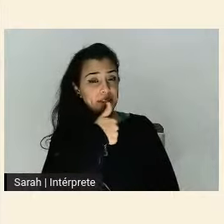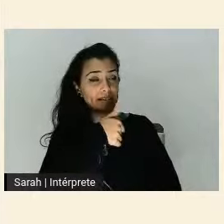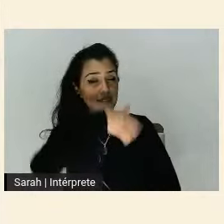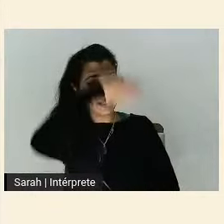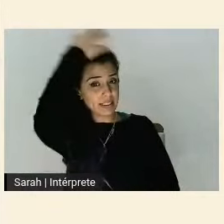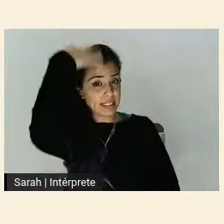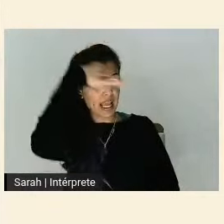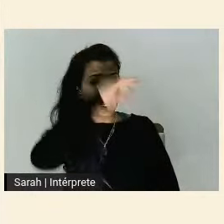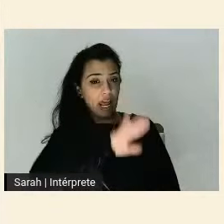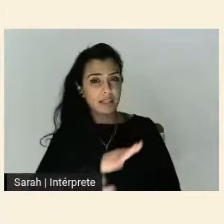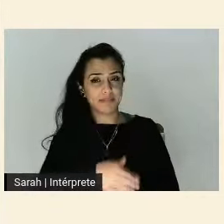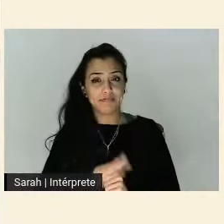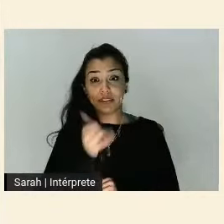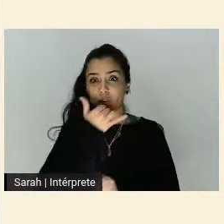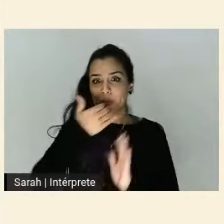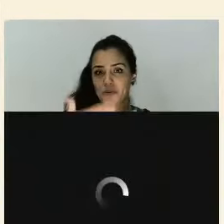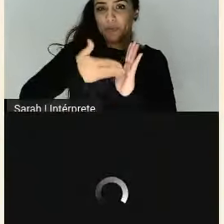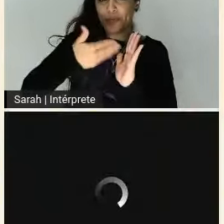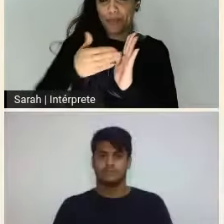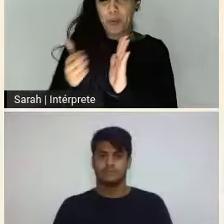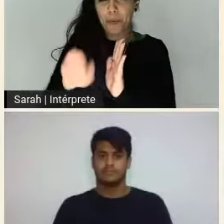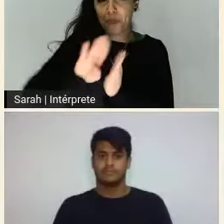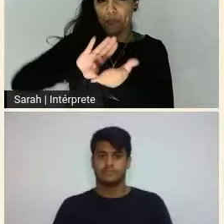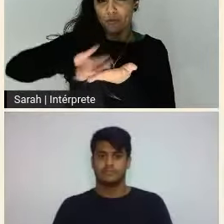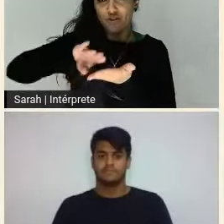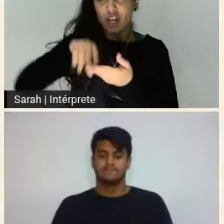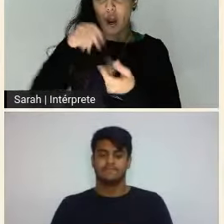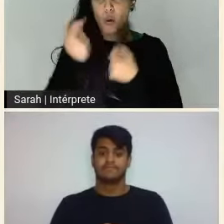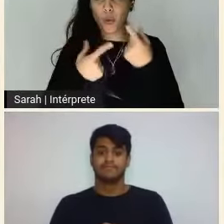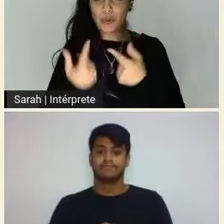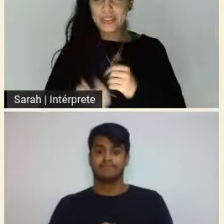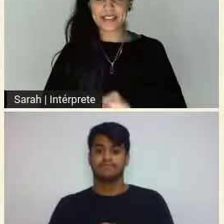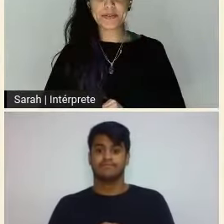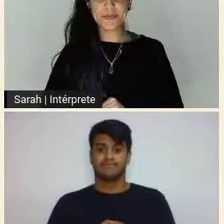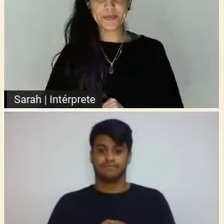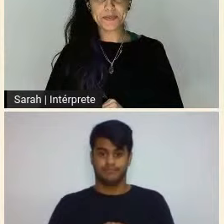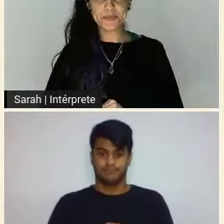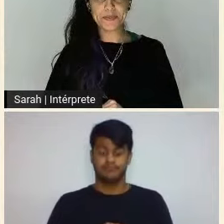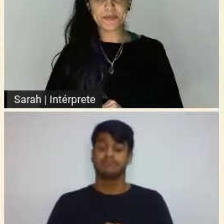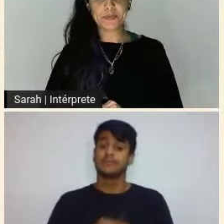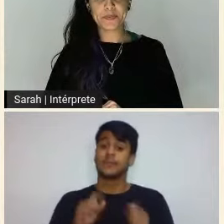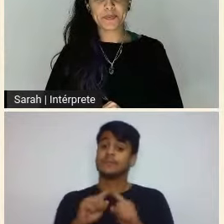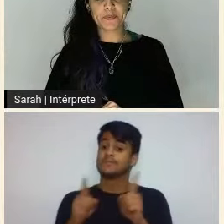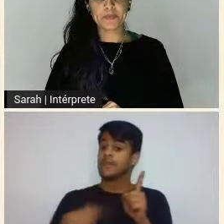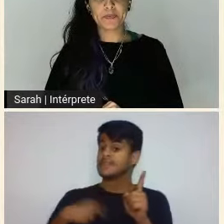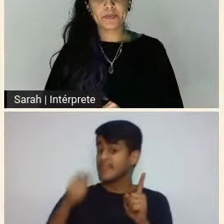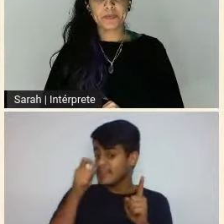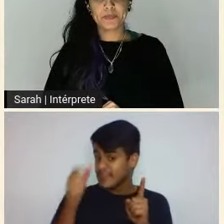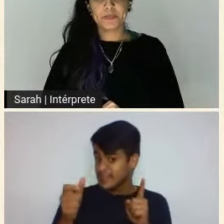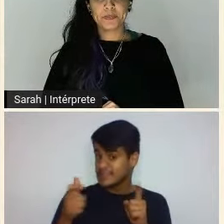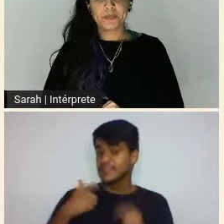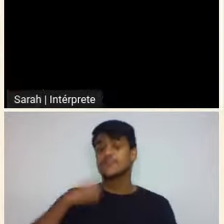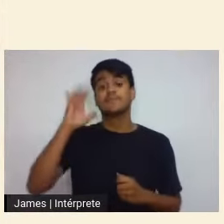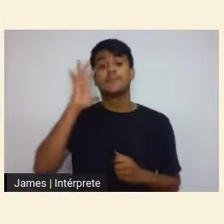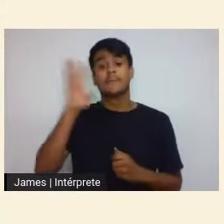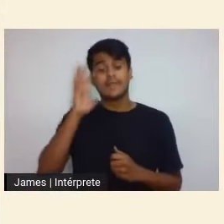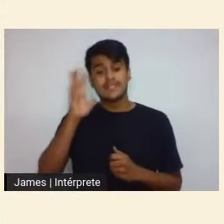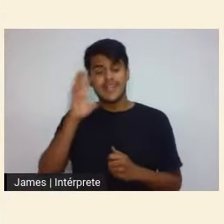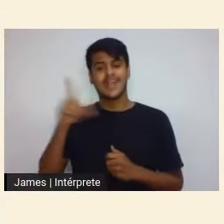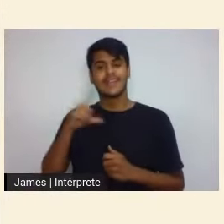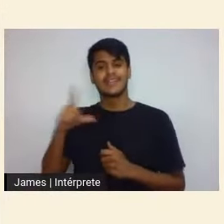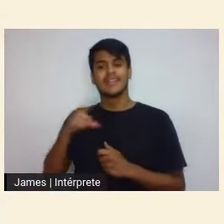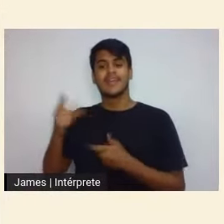Vou pular alguns pontos aqui, mas é interessante pensar a relação que ele